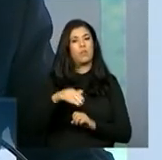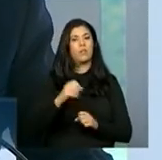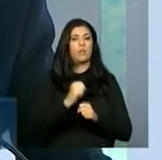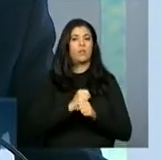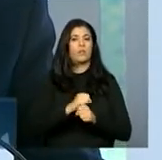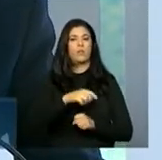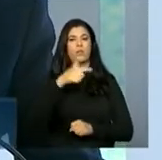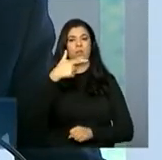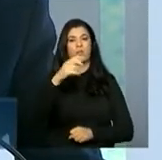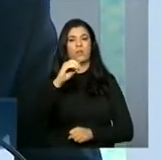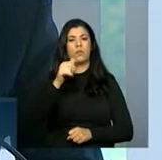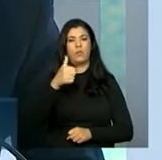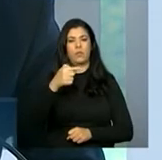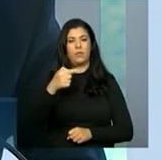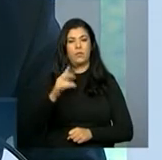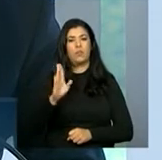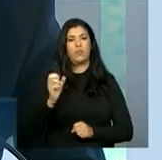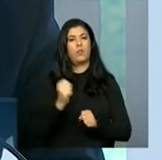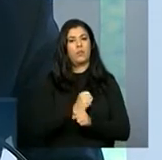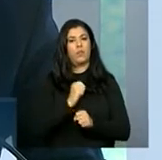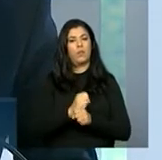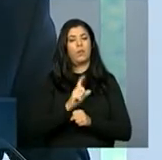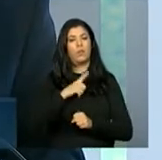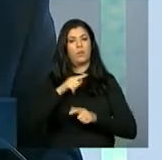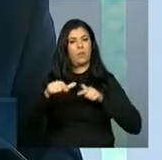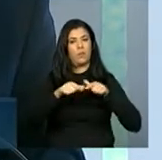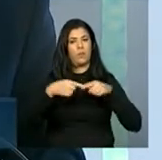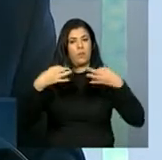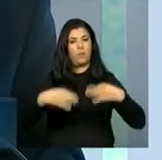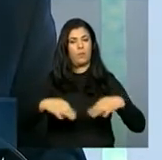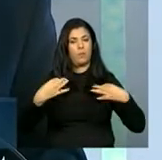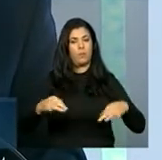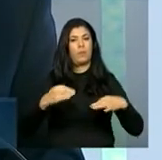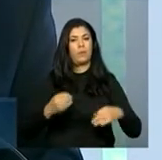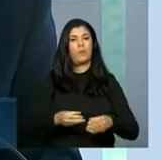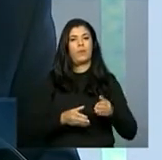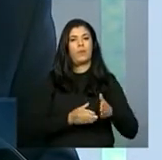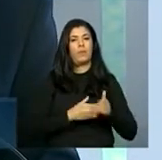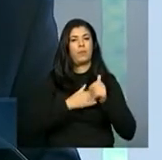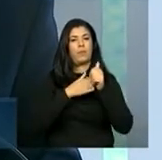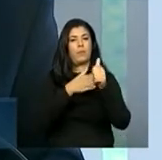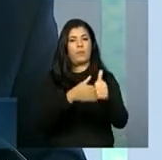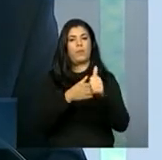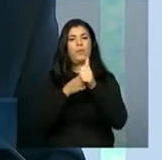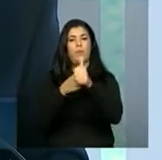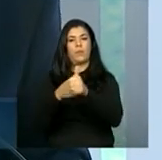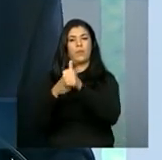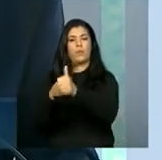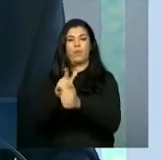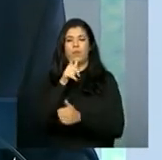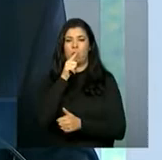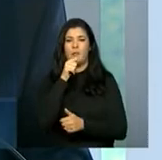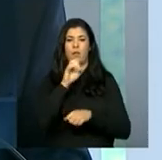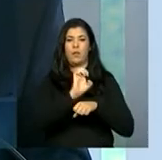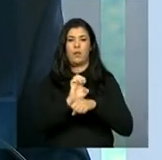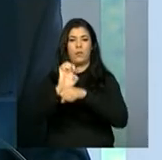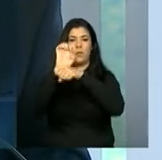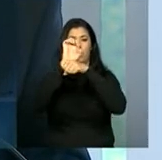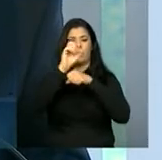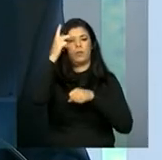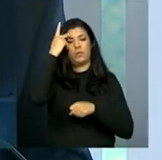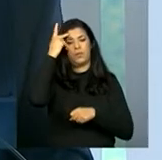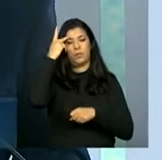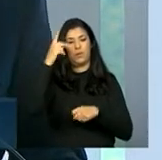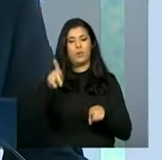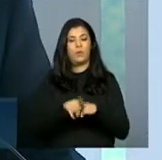2017 essa obra está tô vendo a população é dessa região metropolitana do Estado de São Paulo